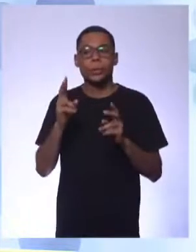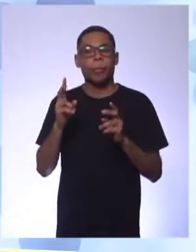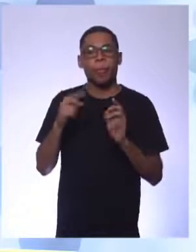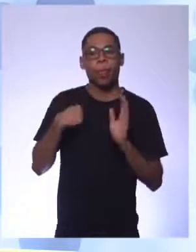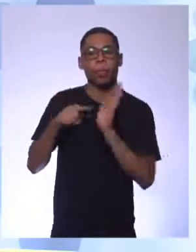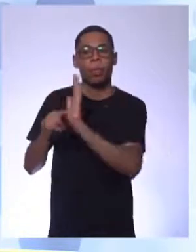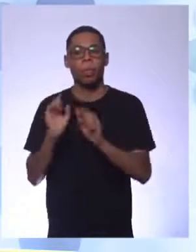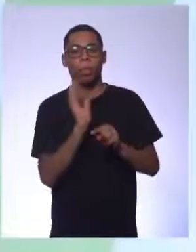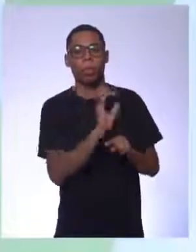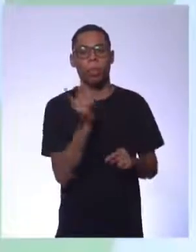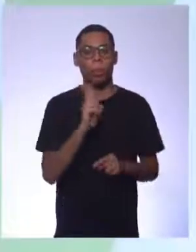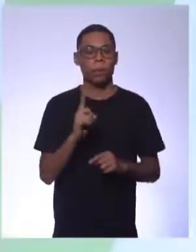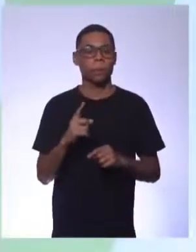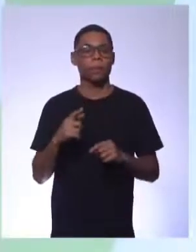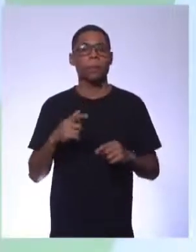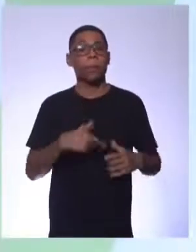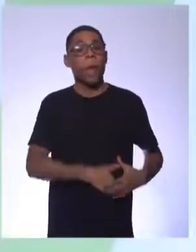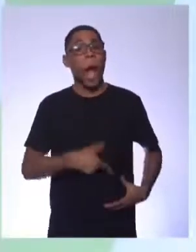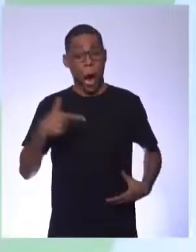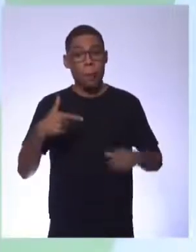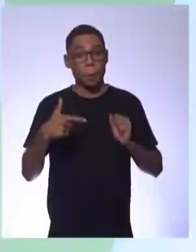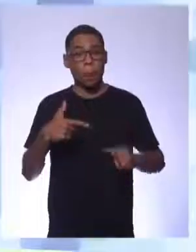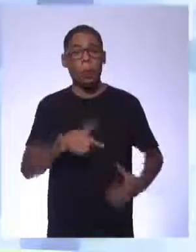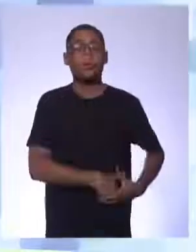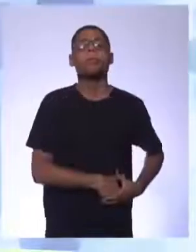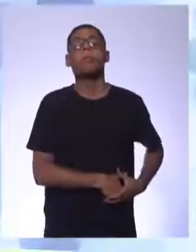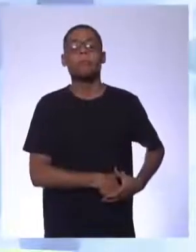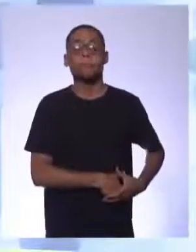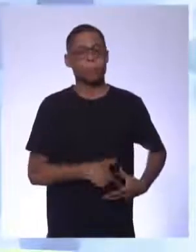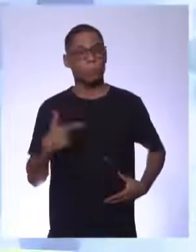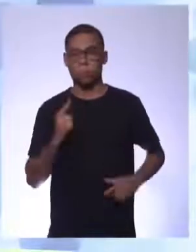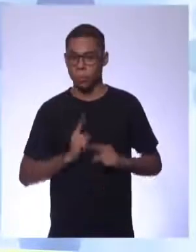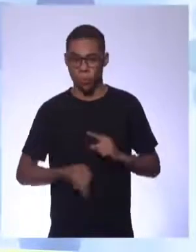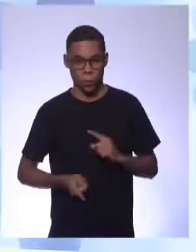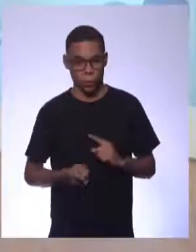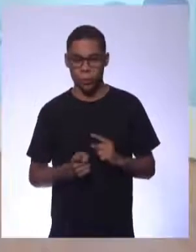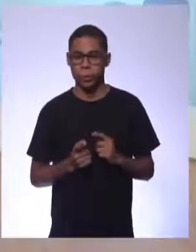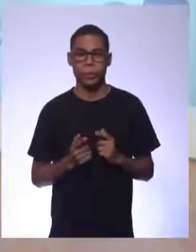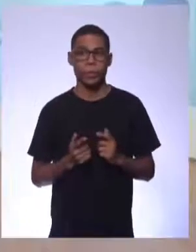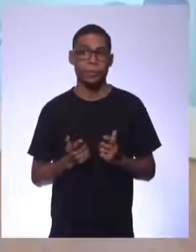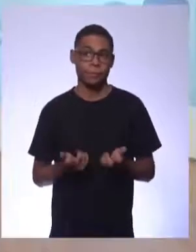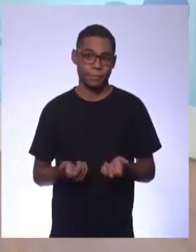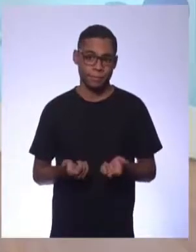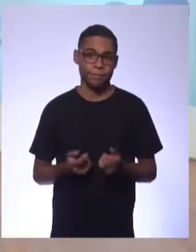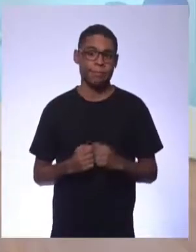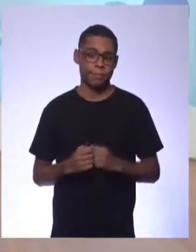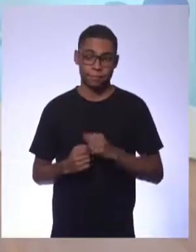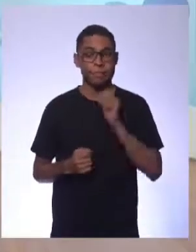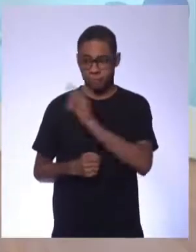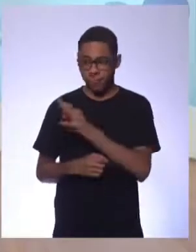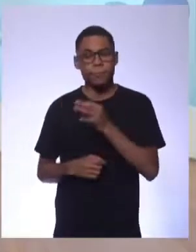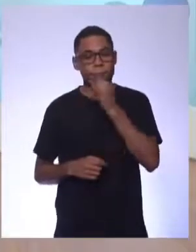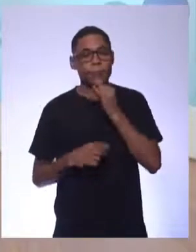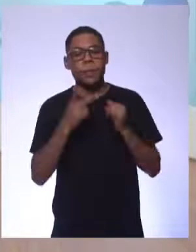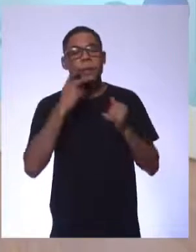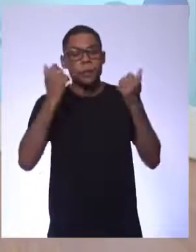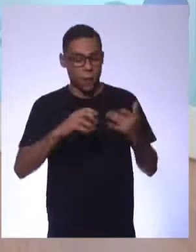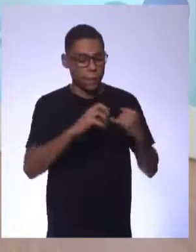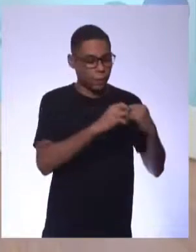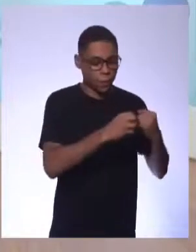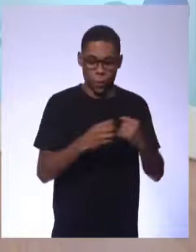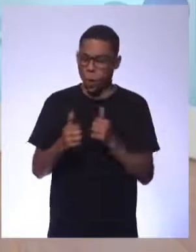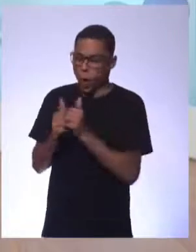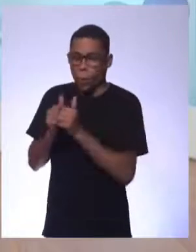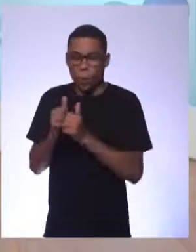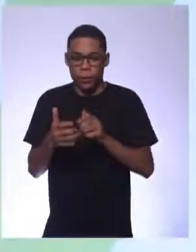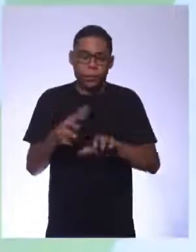até, né? Oi? Armamento. Isso, então olha... Aí, professor Mauro, eu queria ressaltar que quando fala do feijão e arroz, parece uma